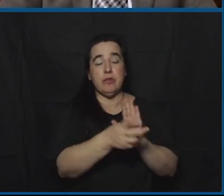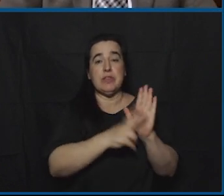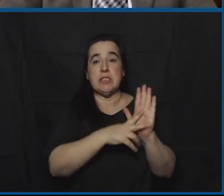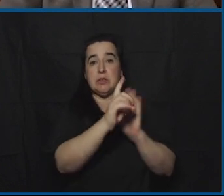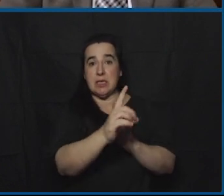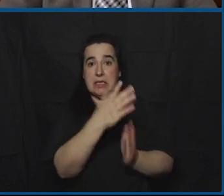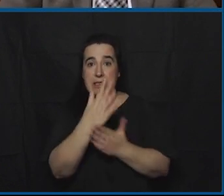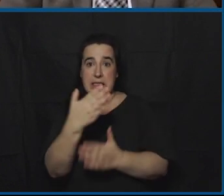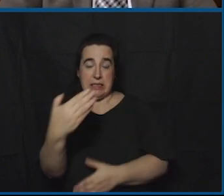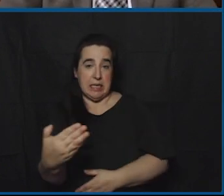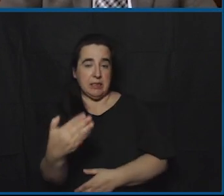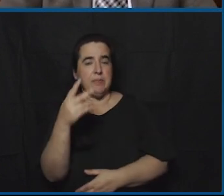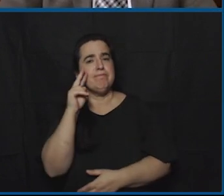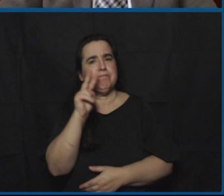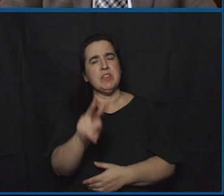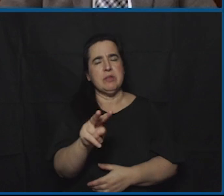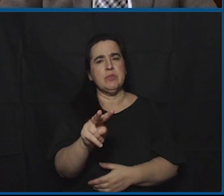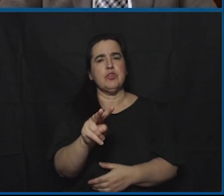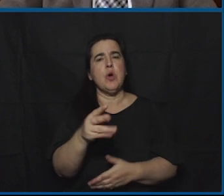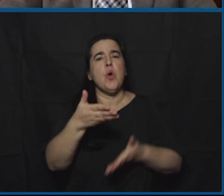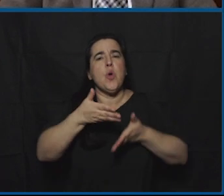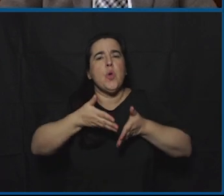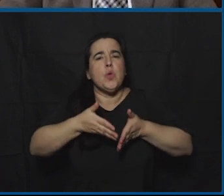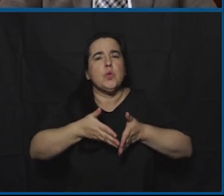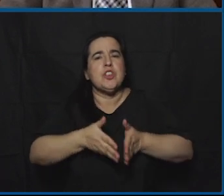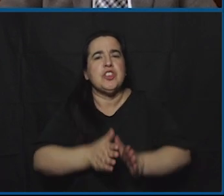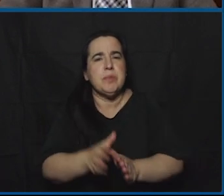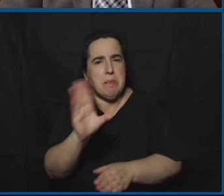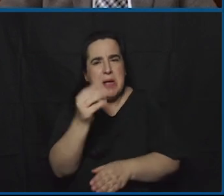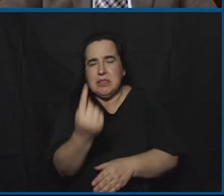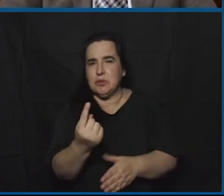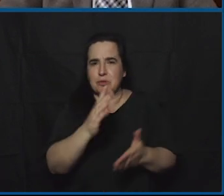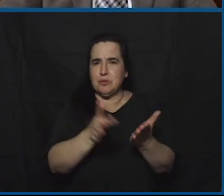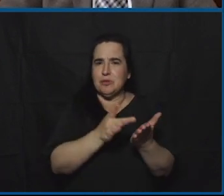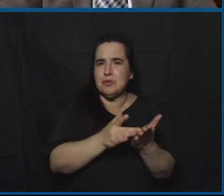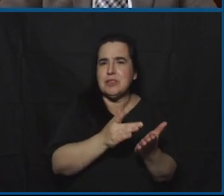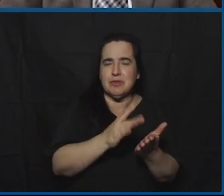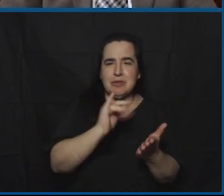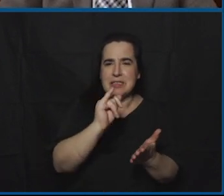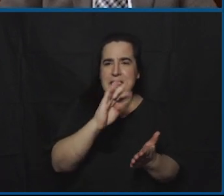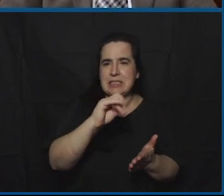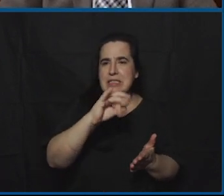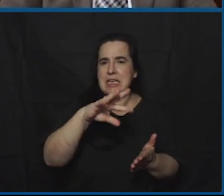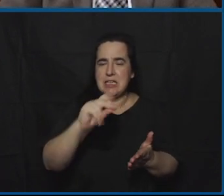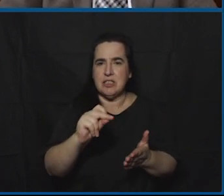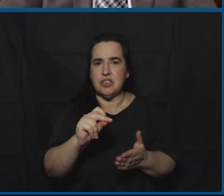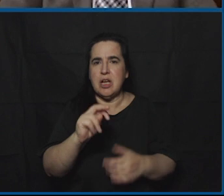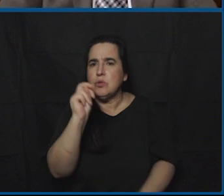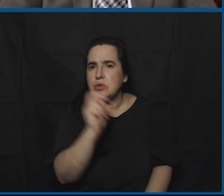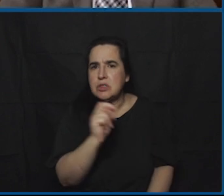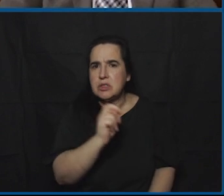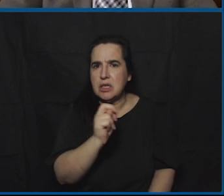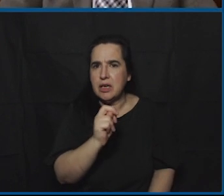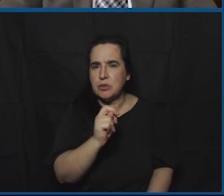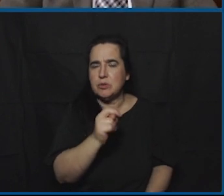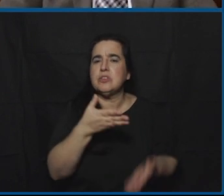7, nós vemos aqui mais um nascimento no livro de Isaías. Né? É o terceiro nestes primeiros capítulos